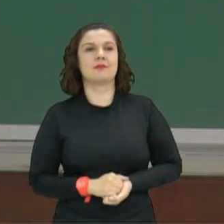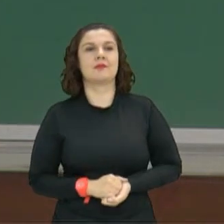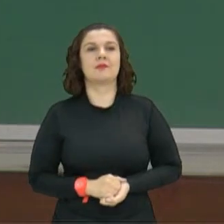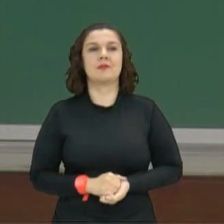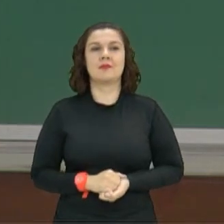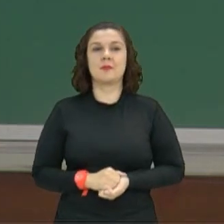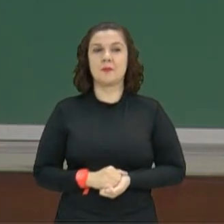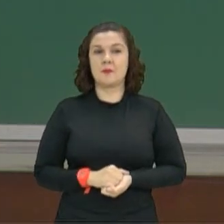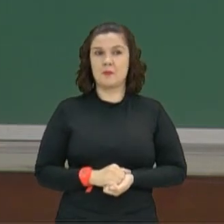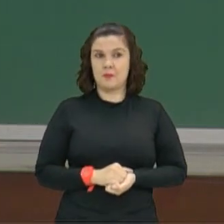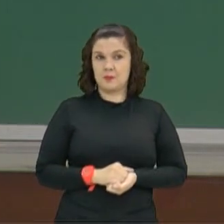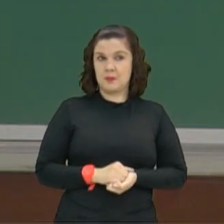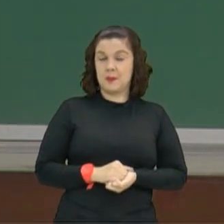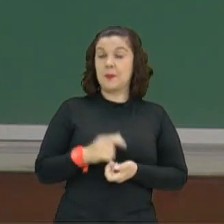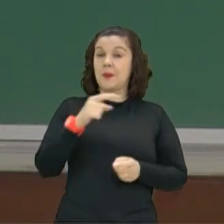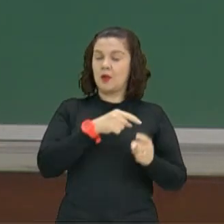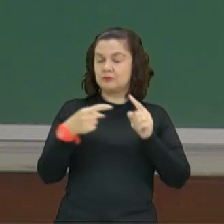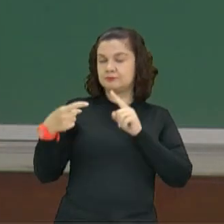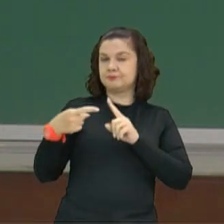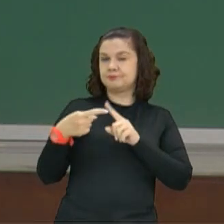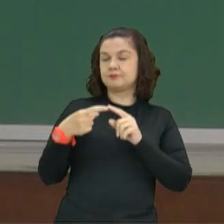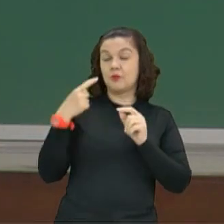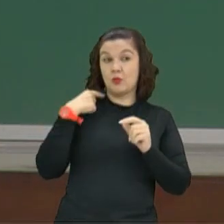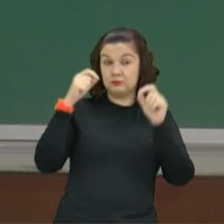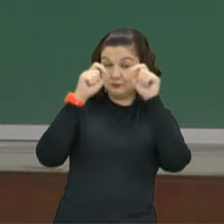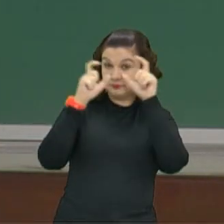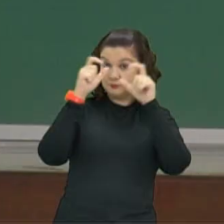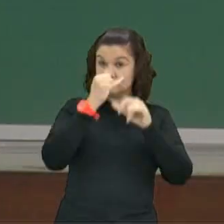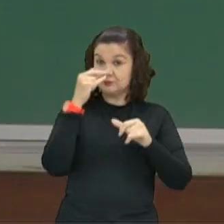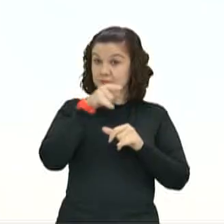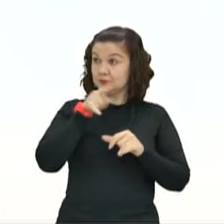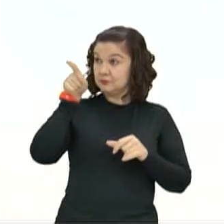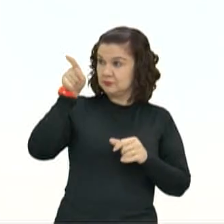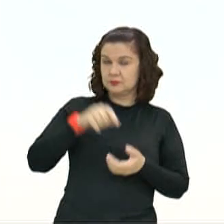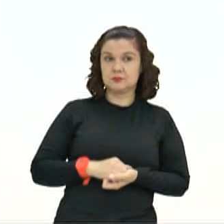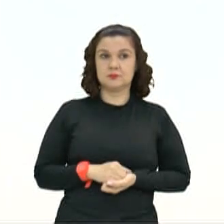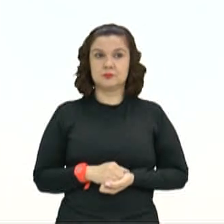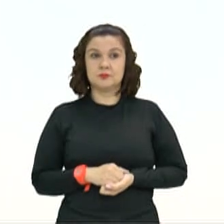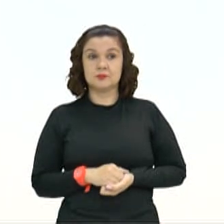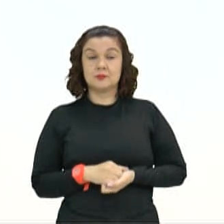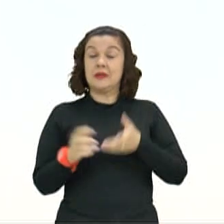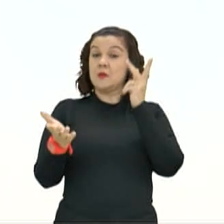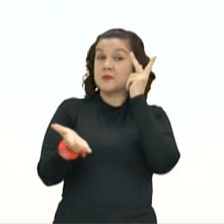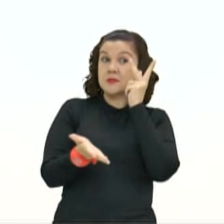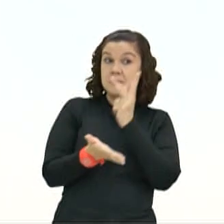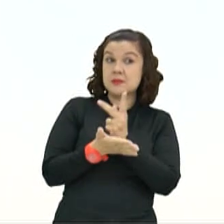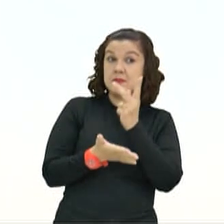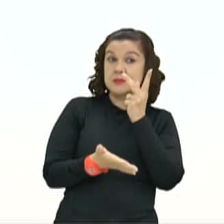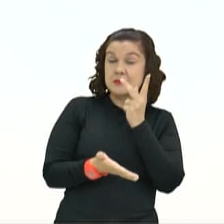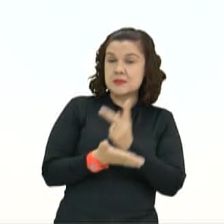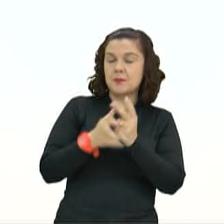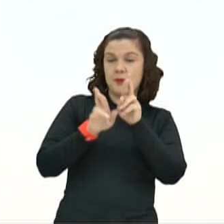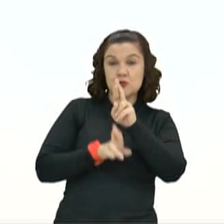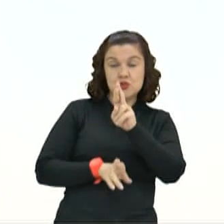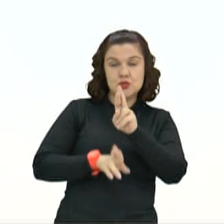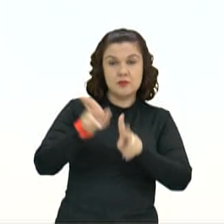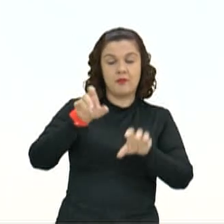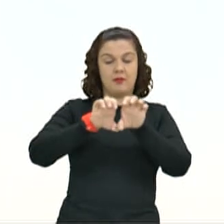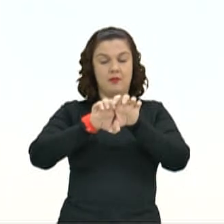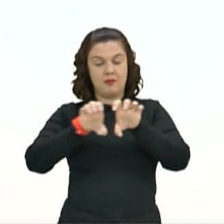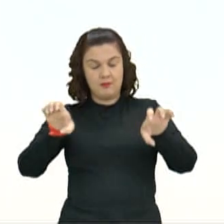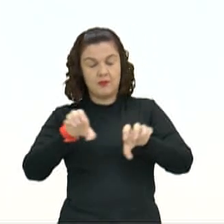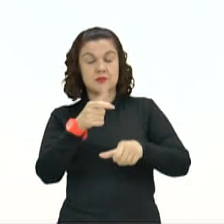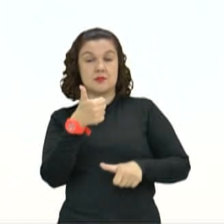continuar. Bom, ó, tem uma observação aqui muito interessante. Ó. Inequação do primeiro grau é diferente de uma equação do primeiro